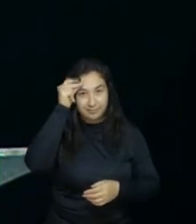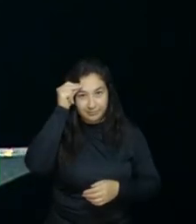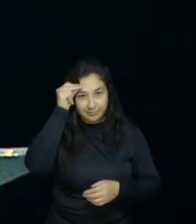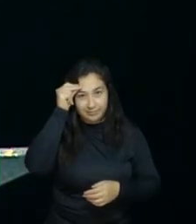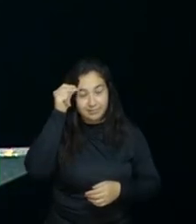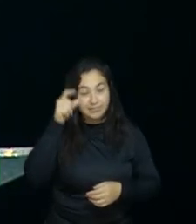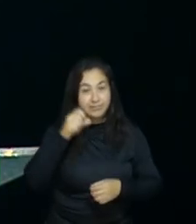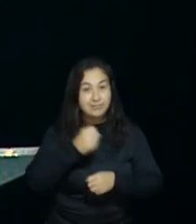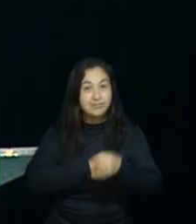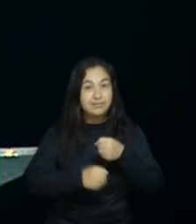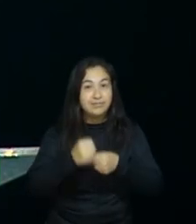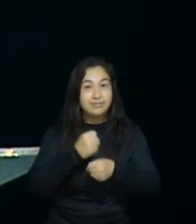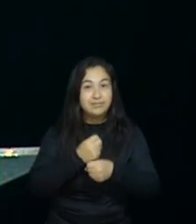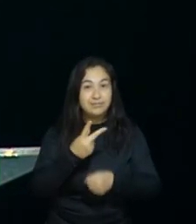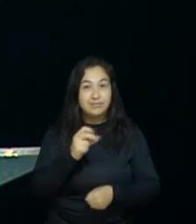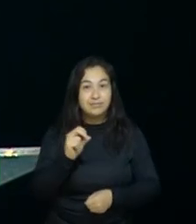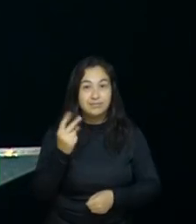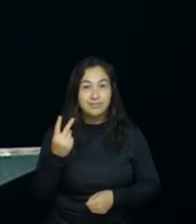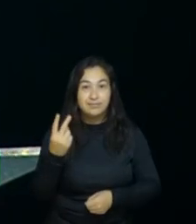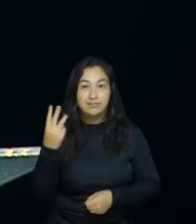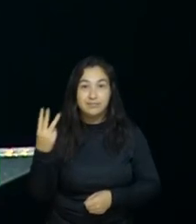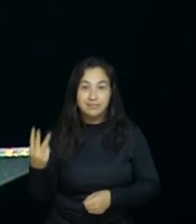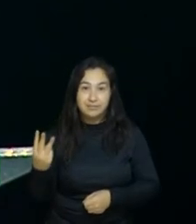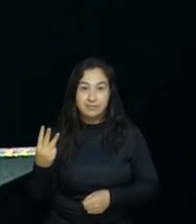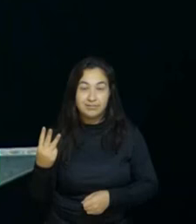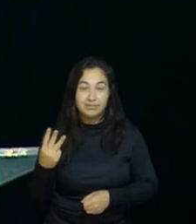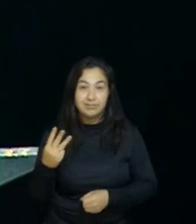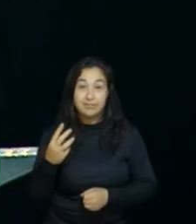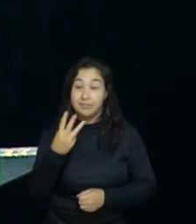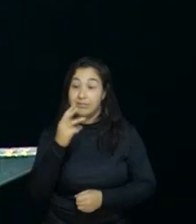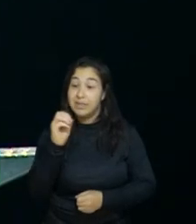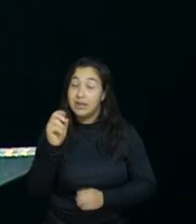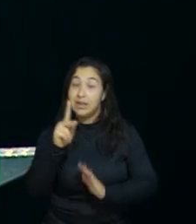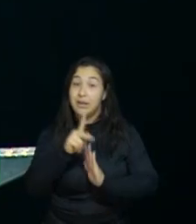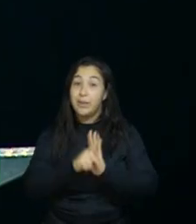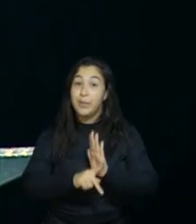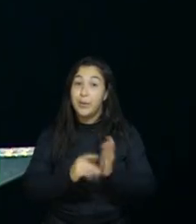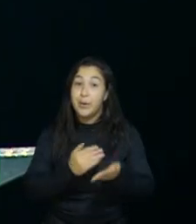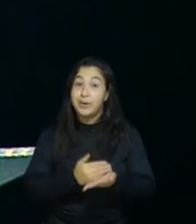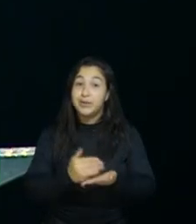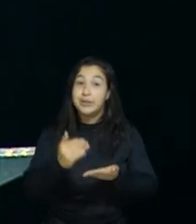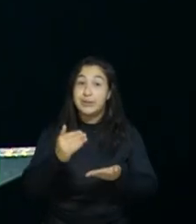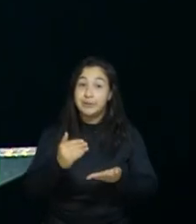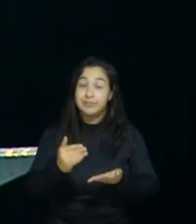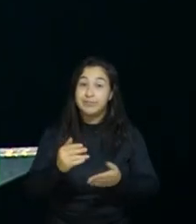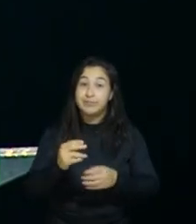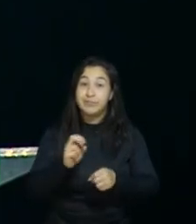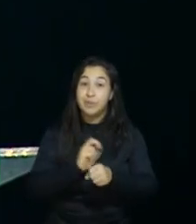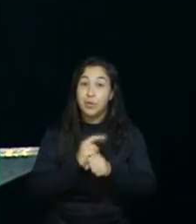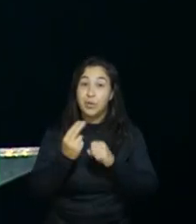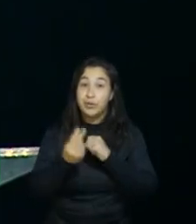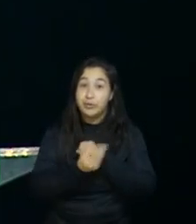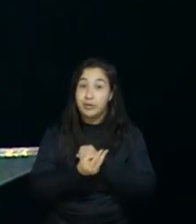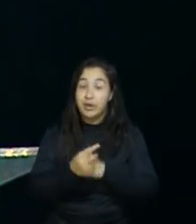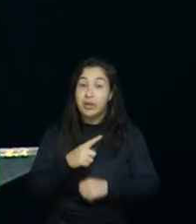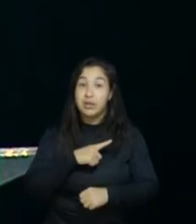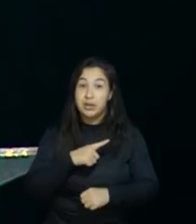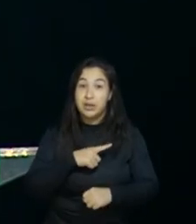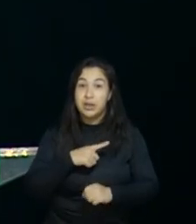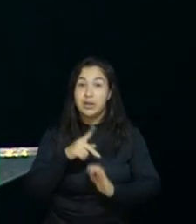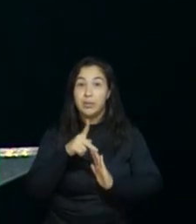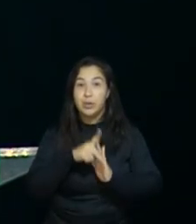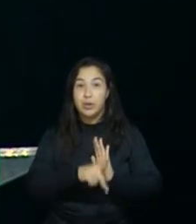em 2023, 30 projetos iniciados, e aí tem uma série histórica. A Univale tem o seu programa de rádio e